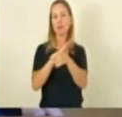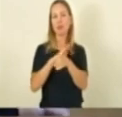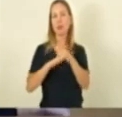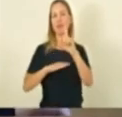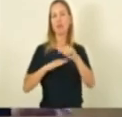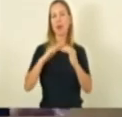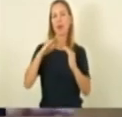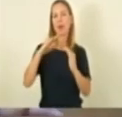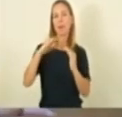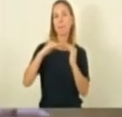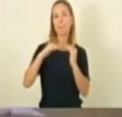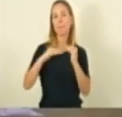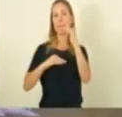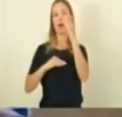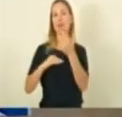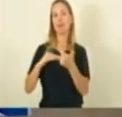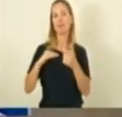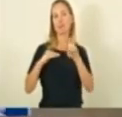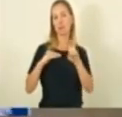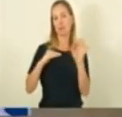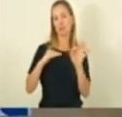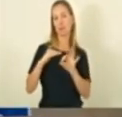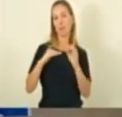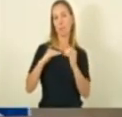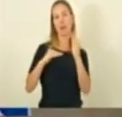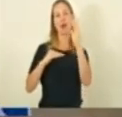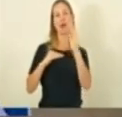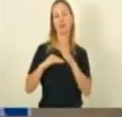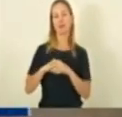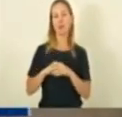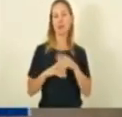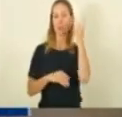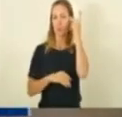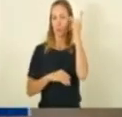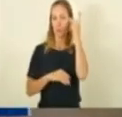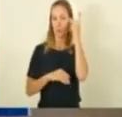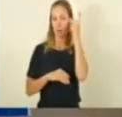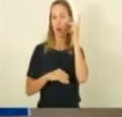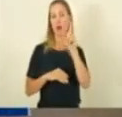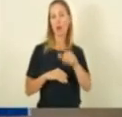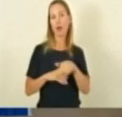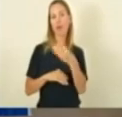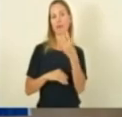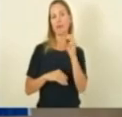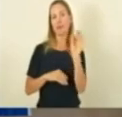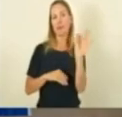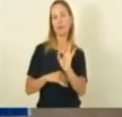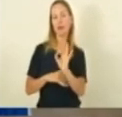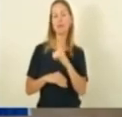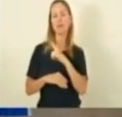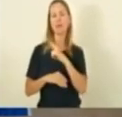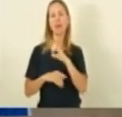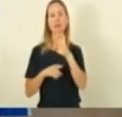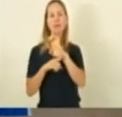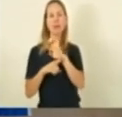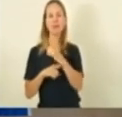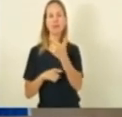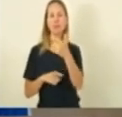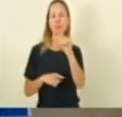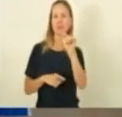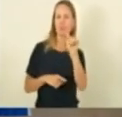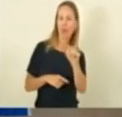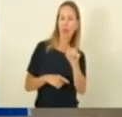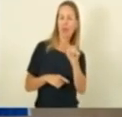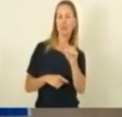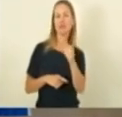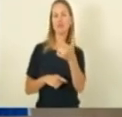de 25%. São Paulo, por exemplo, é 30%. Tem estados que é 27%, tem estados que são